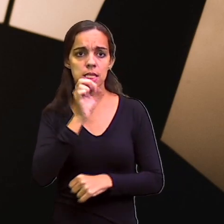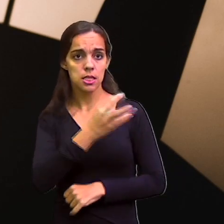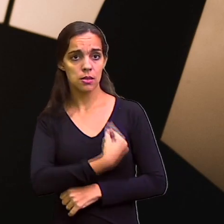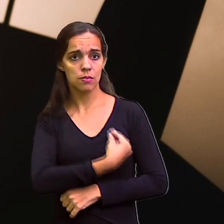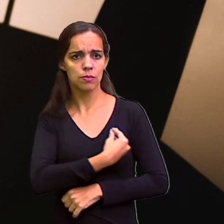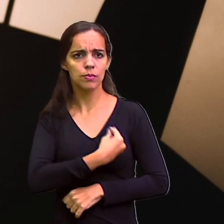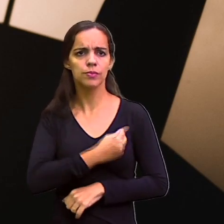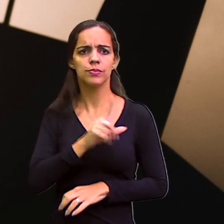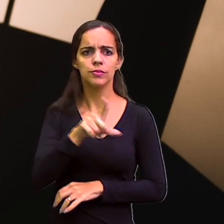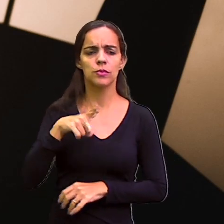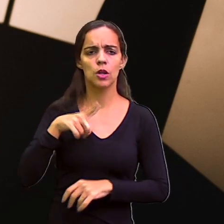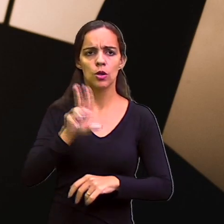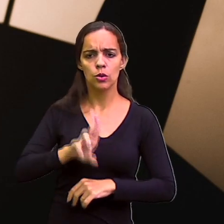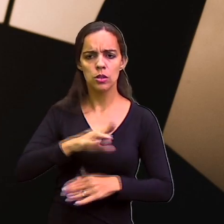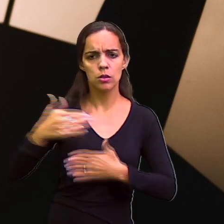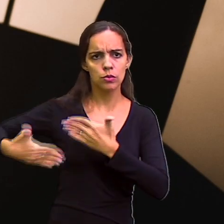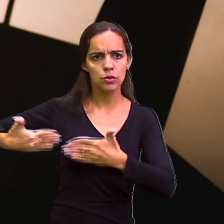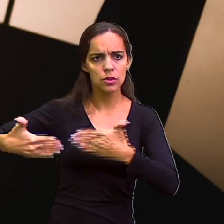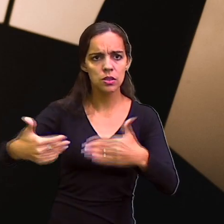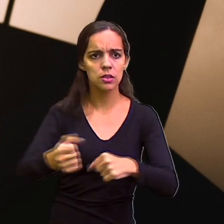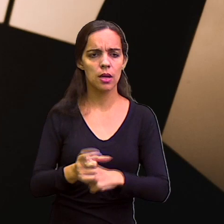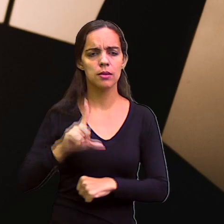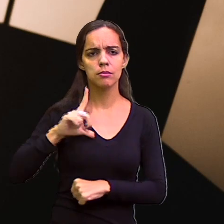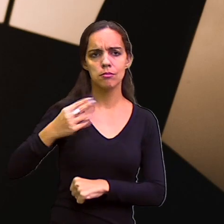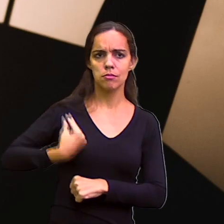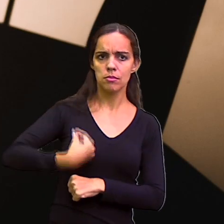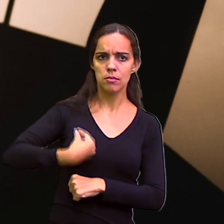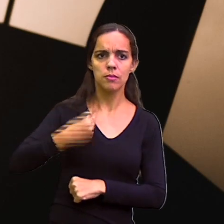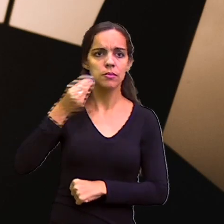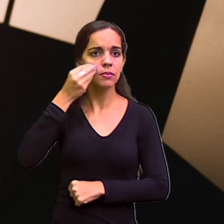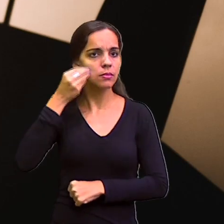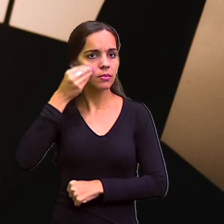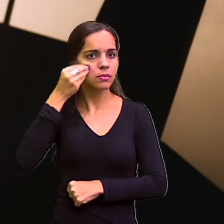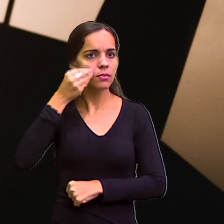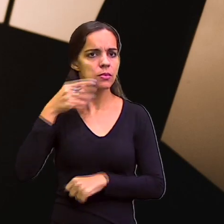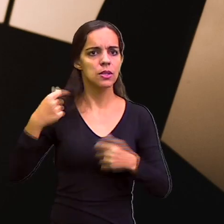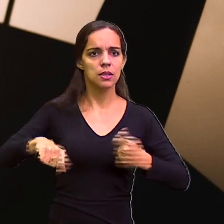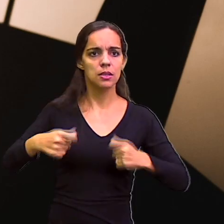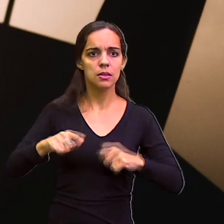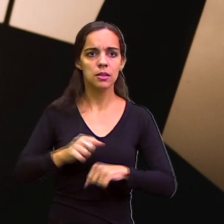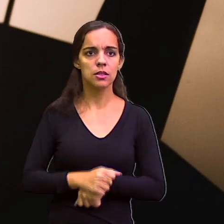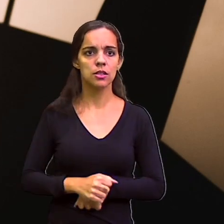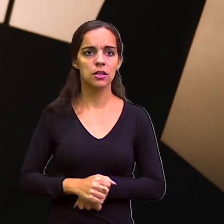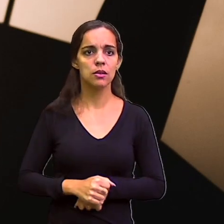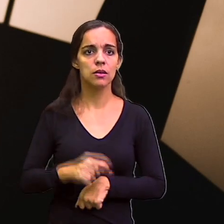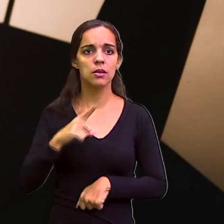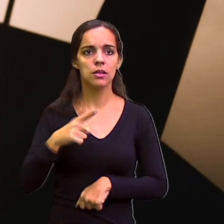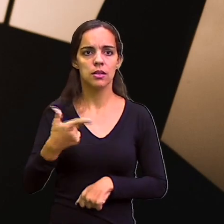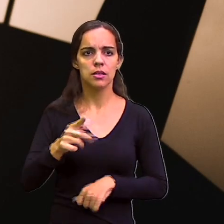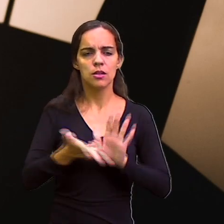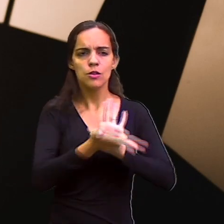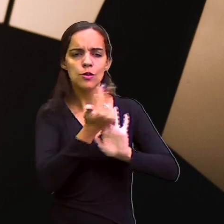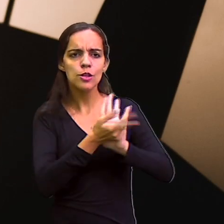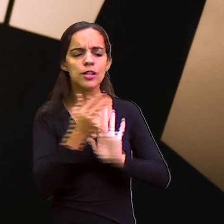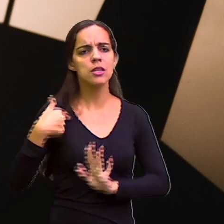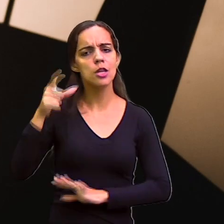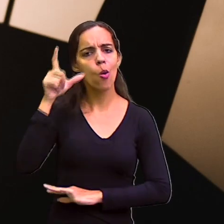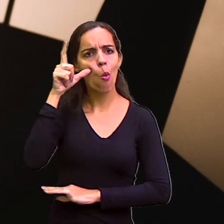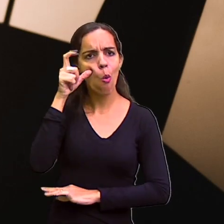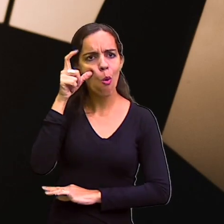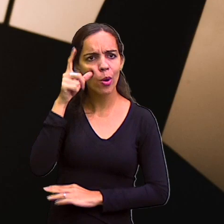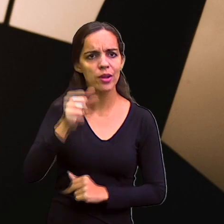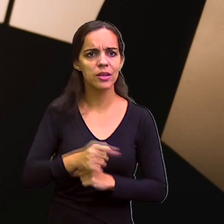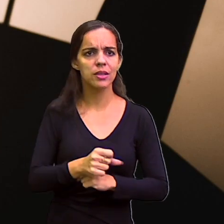tempo todo em nosso cotidiano. Para vivenciar essa experiência, é necessário colocar em prática a curiosidade